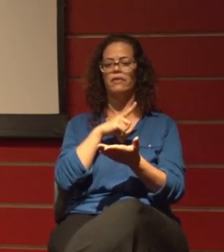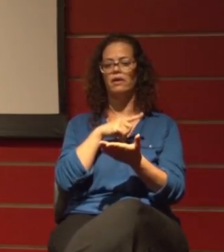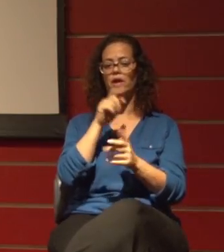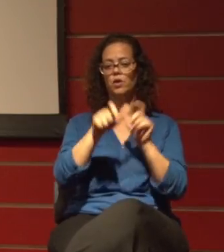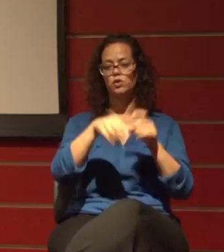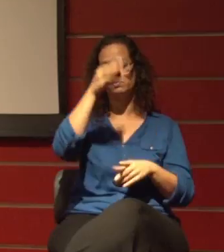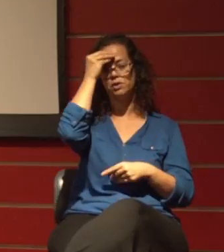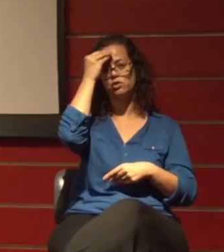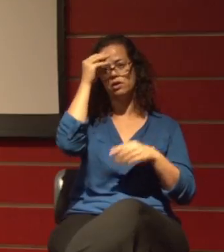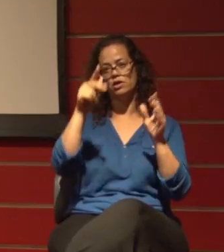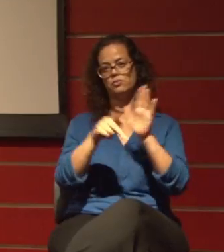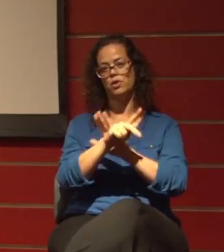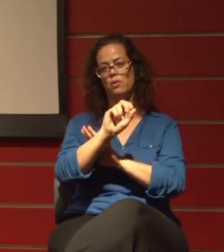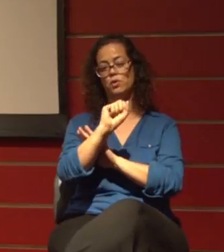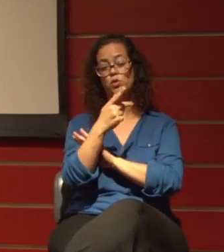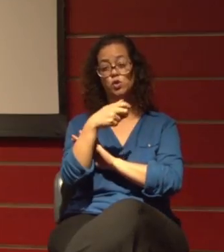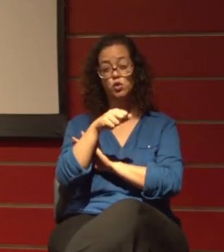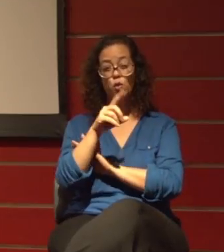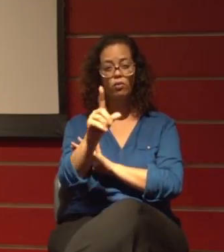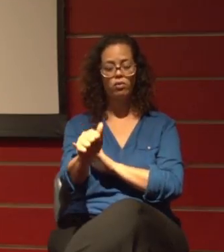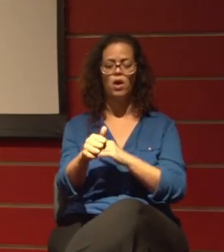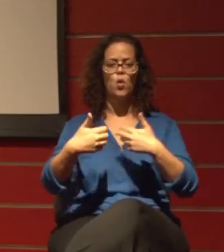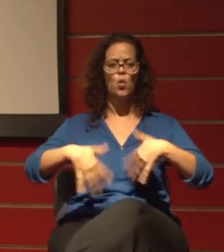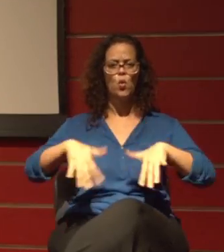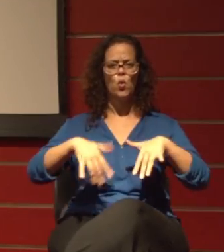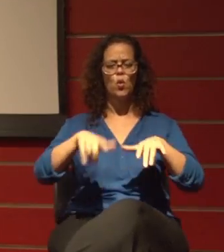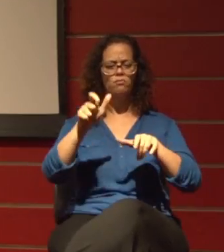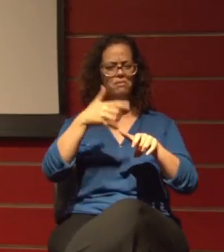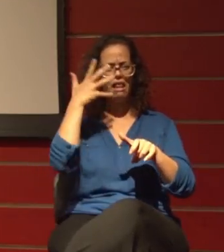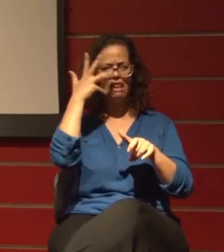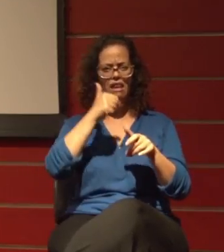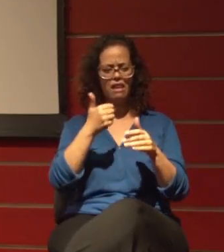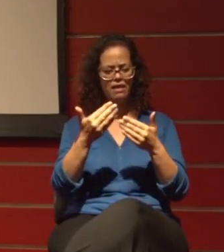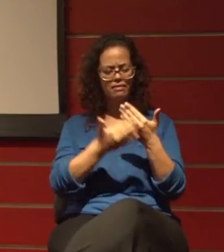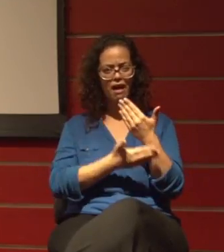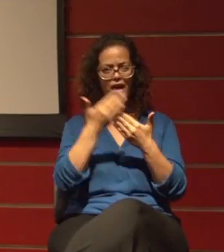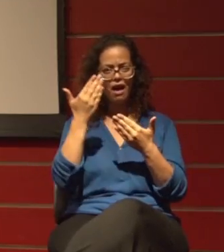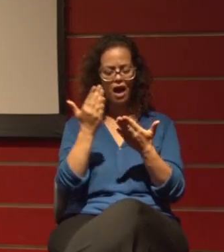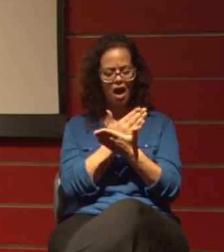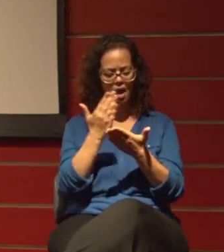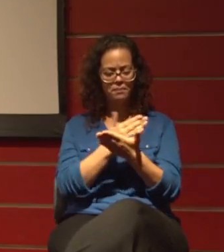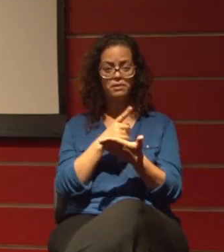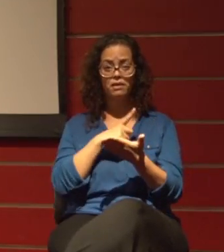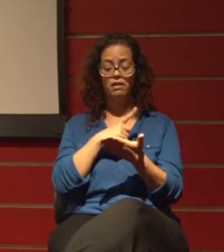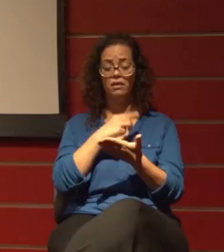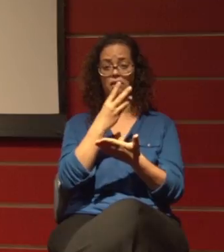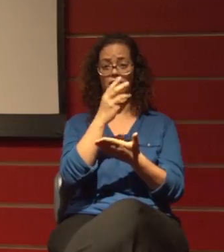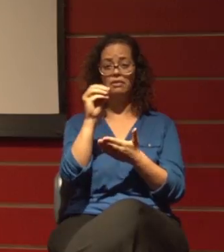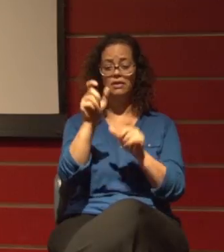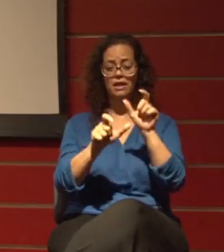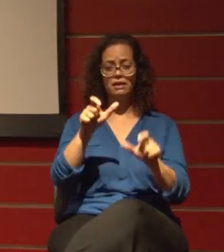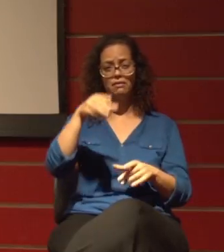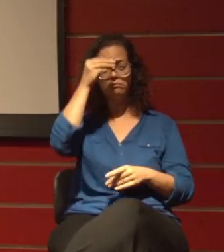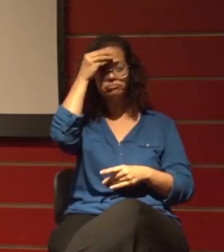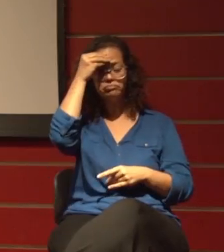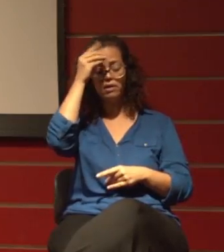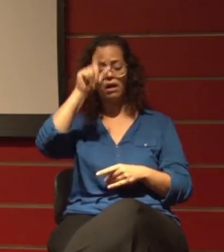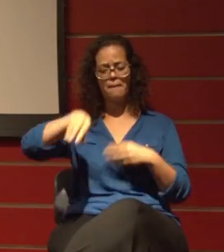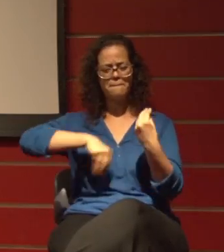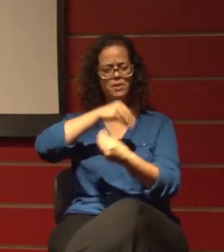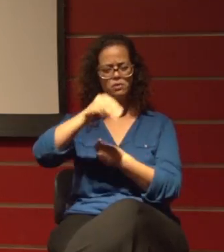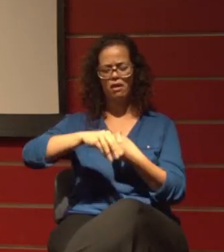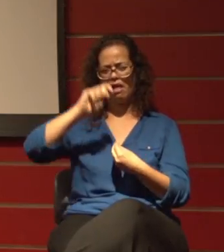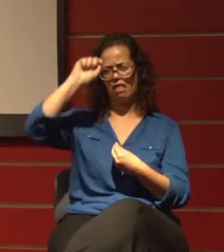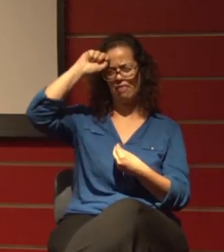né e a variedade de Person linda capas Acho que são Sei lá acho que 30 personagens assim ali a mistura de